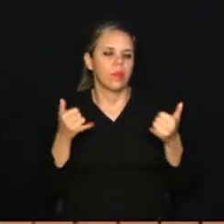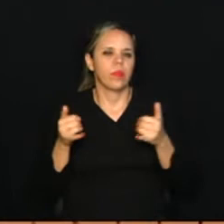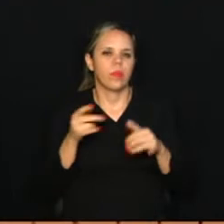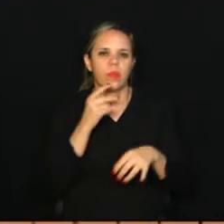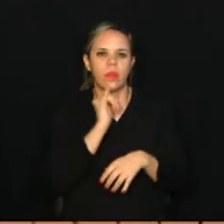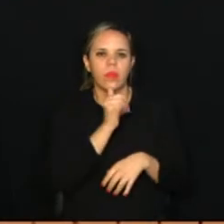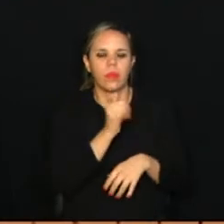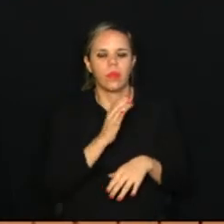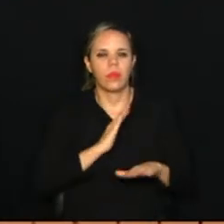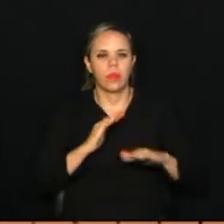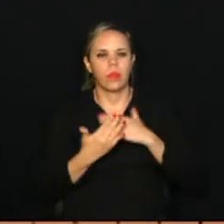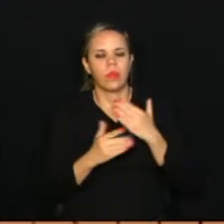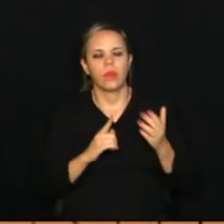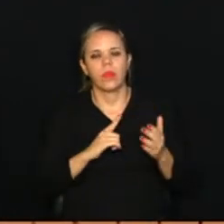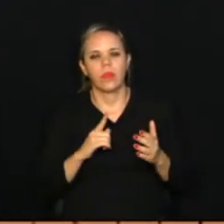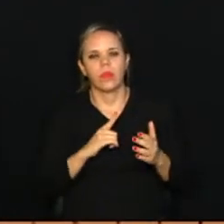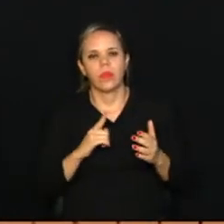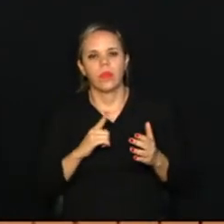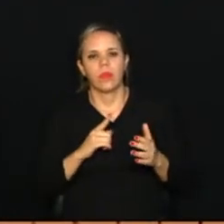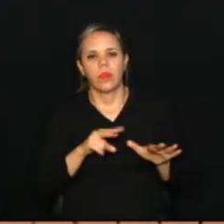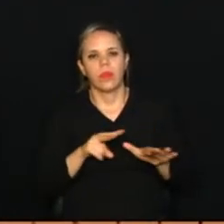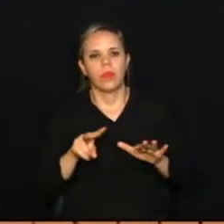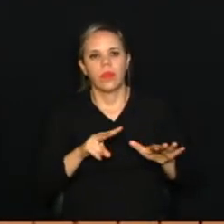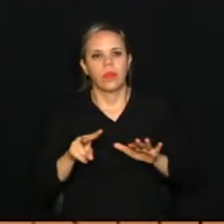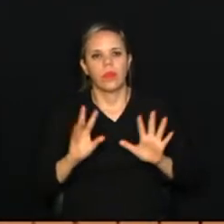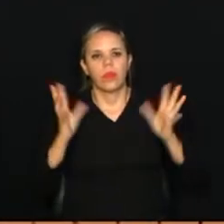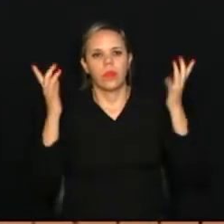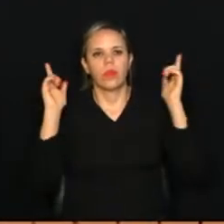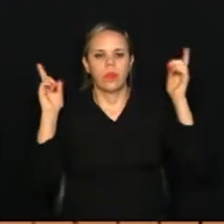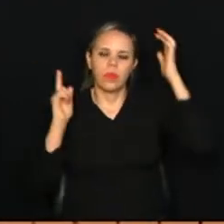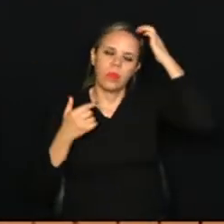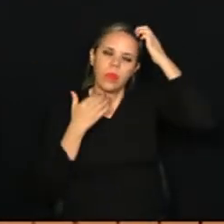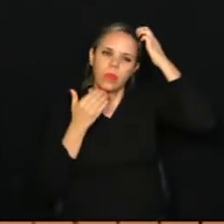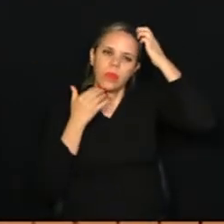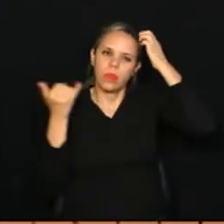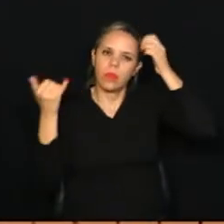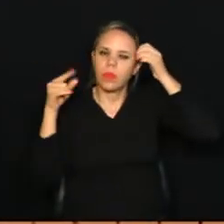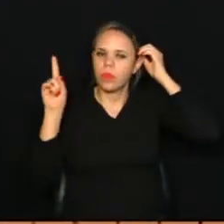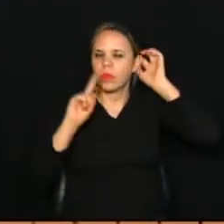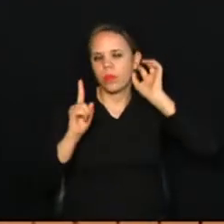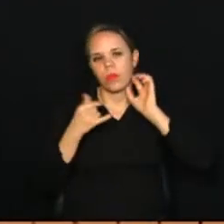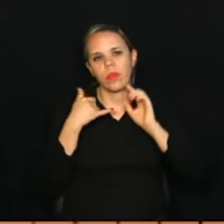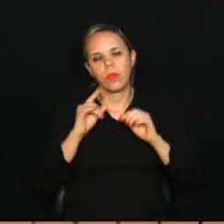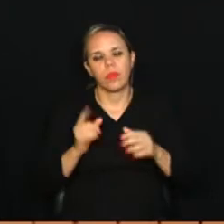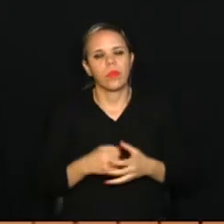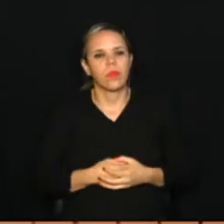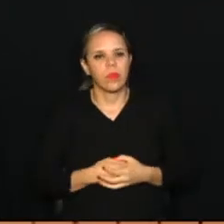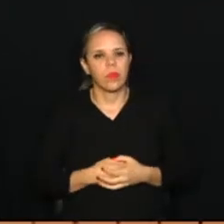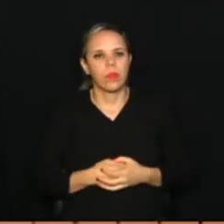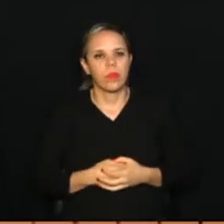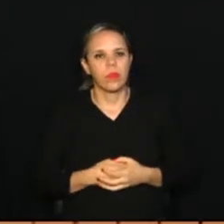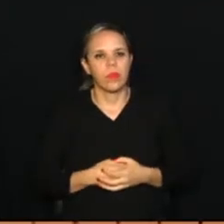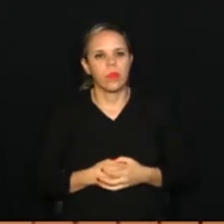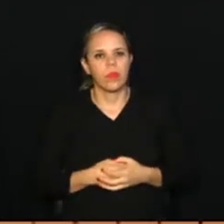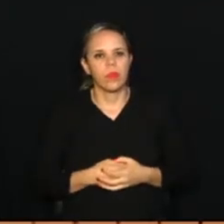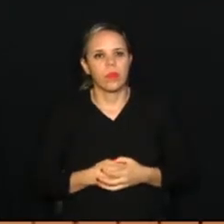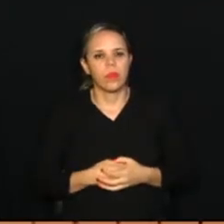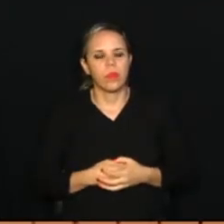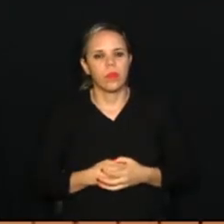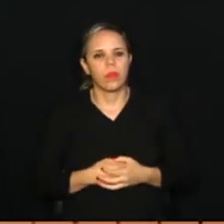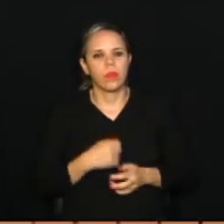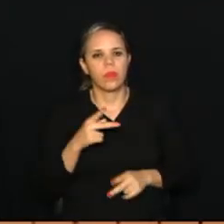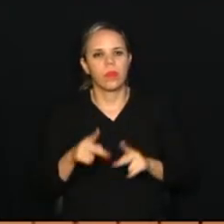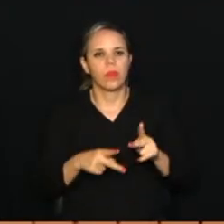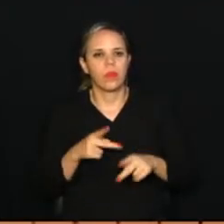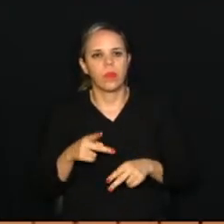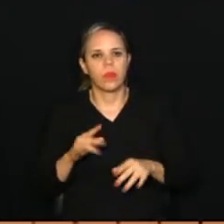meu bairro toda semana tem festa, não adianta ligar lá, então eu não ligo. Vamos supor que toda a população